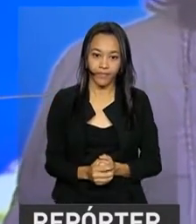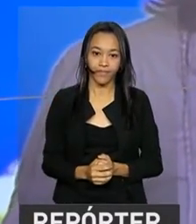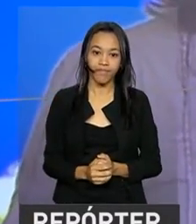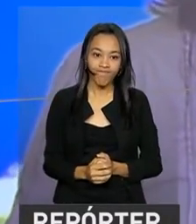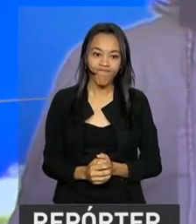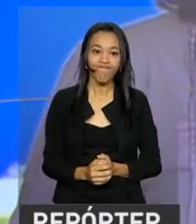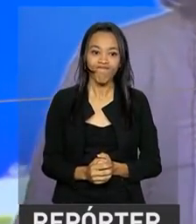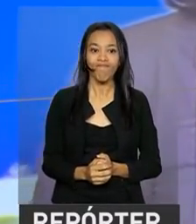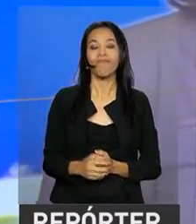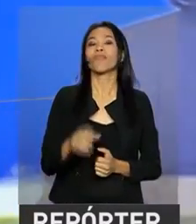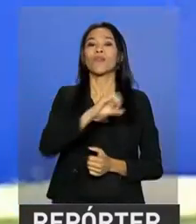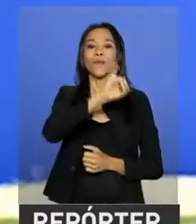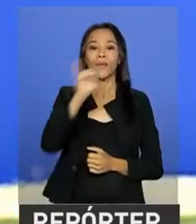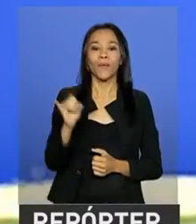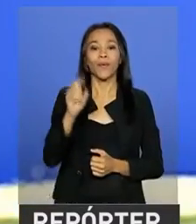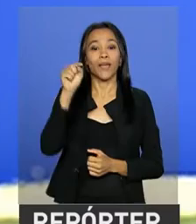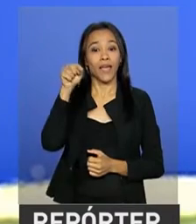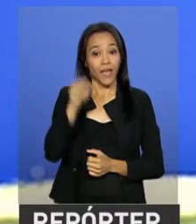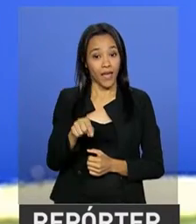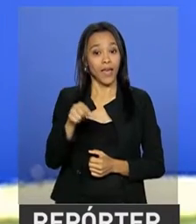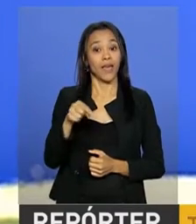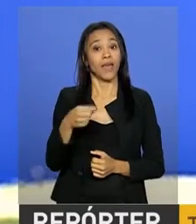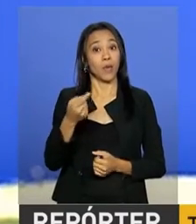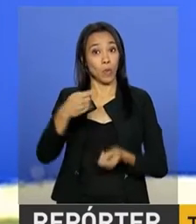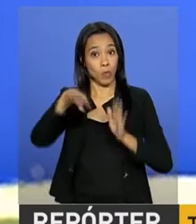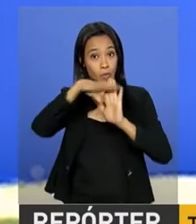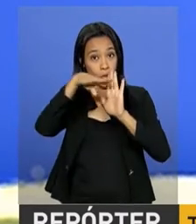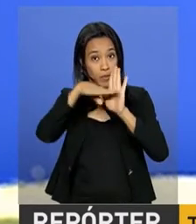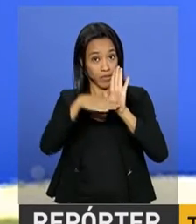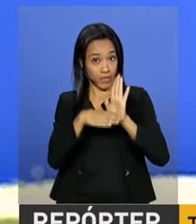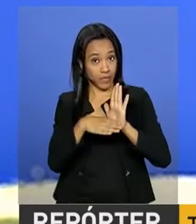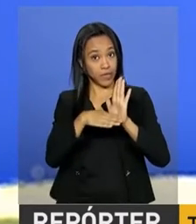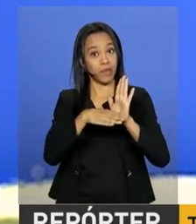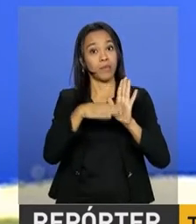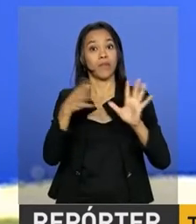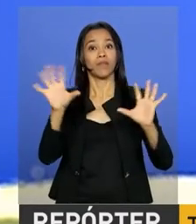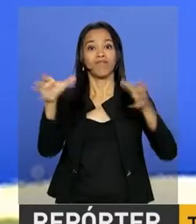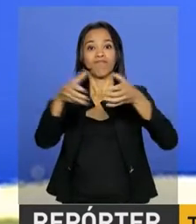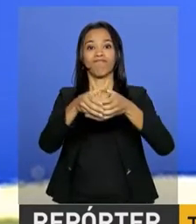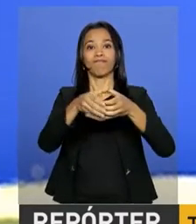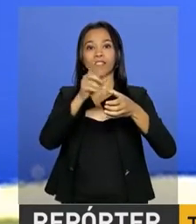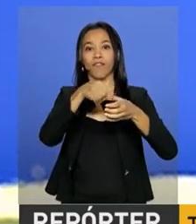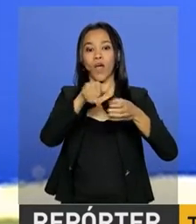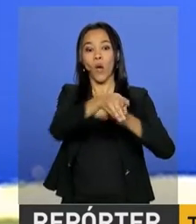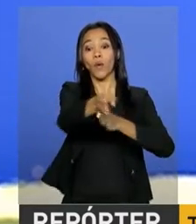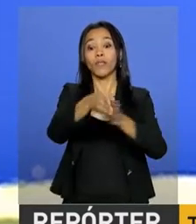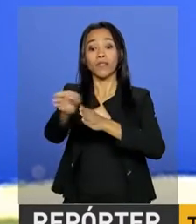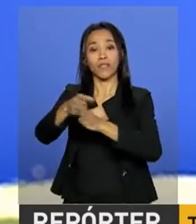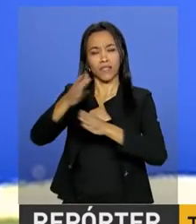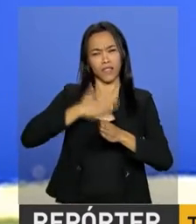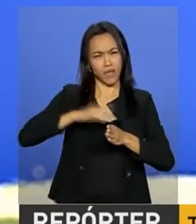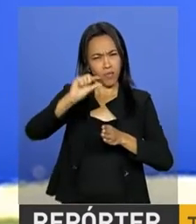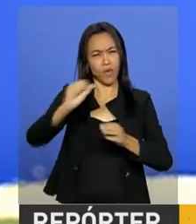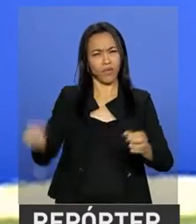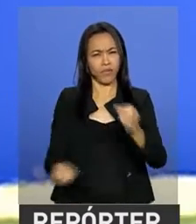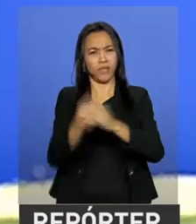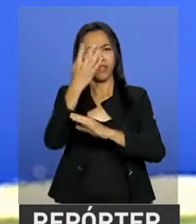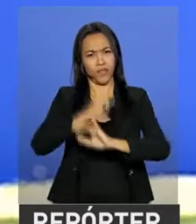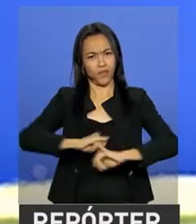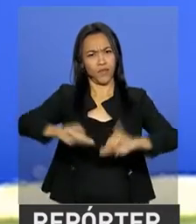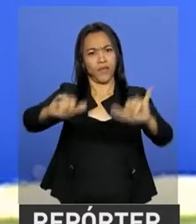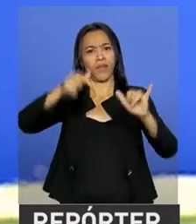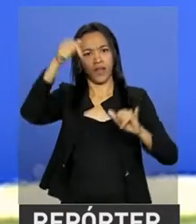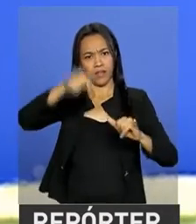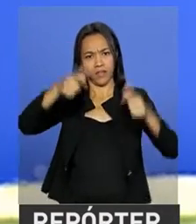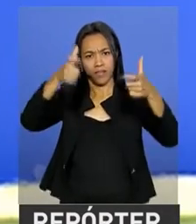Olá, Leandro. Este é o programa Senhor Orientador, que vai ser lançado daqui a pouquinho em uma cerimônia aqui no Centro Cultural